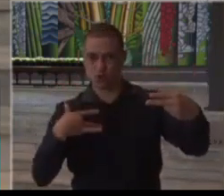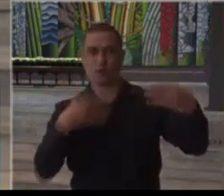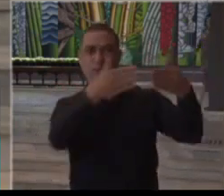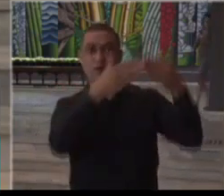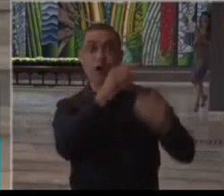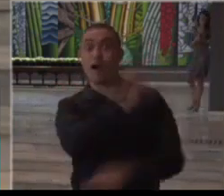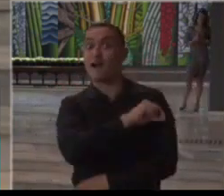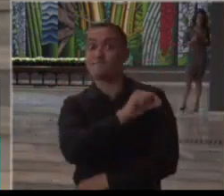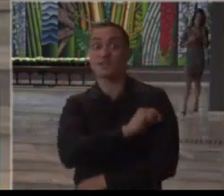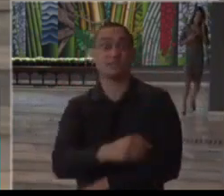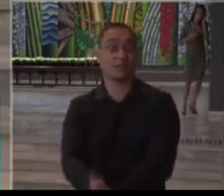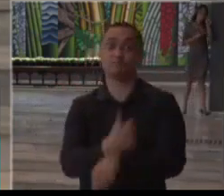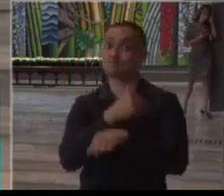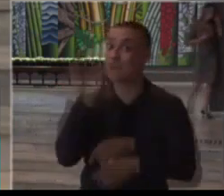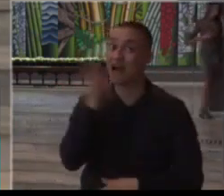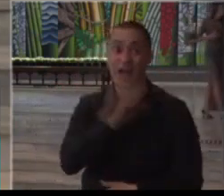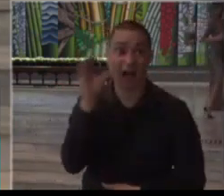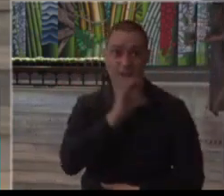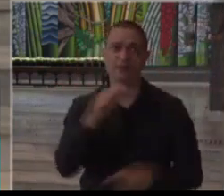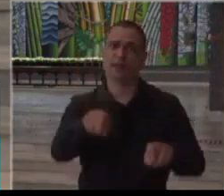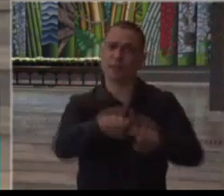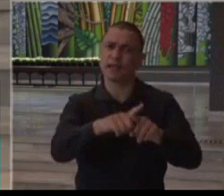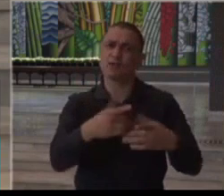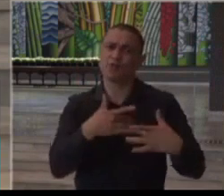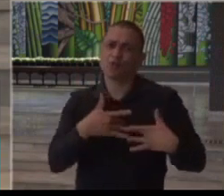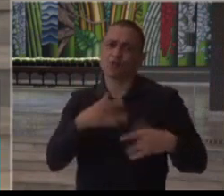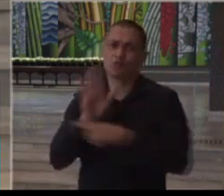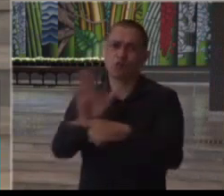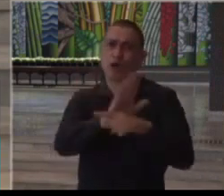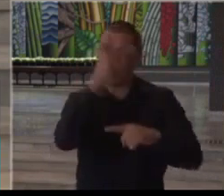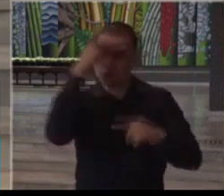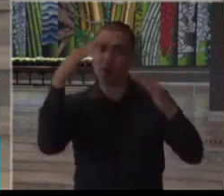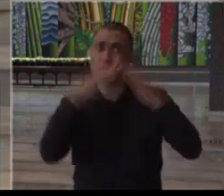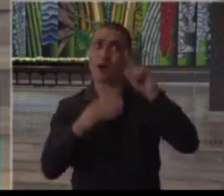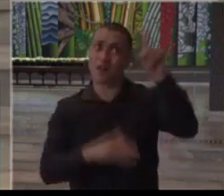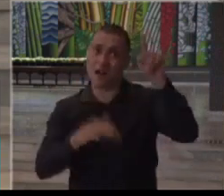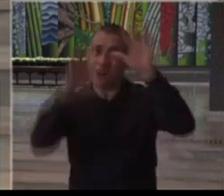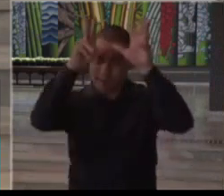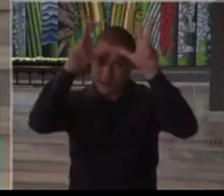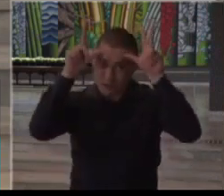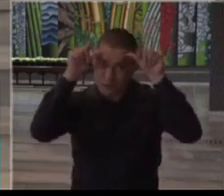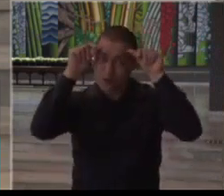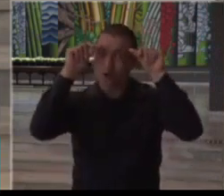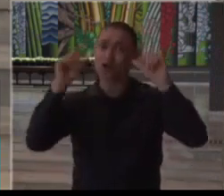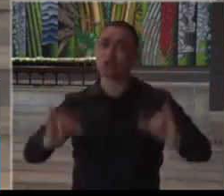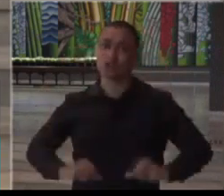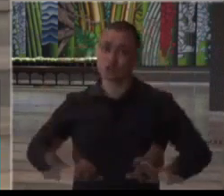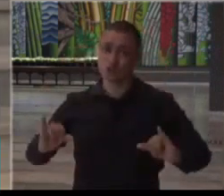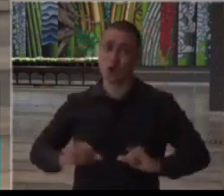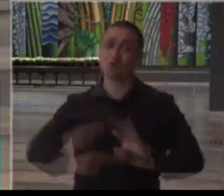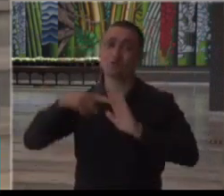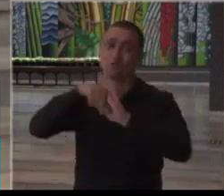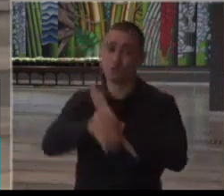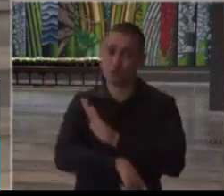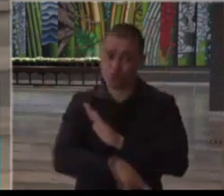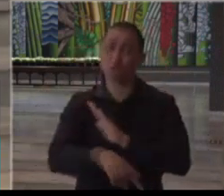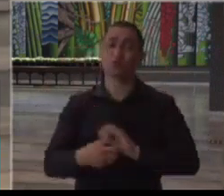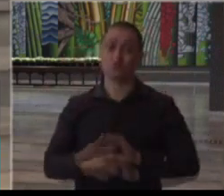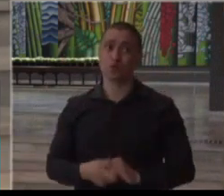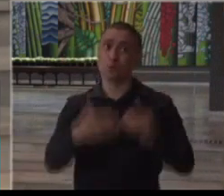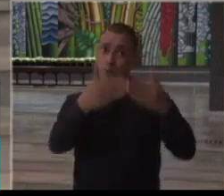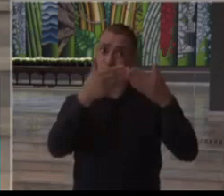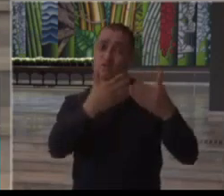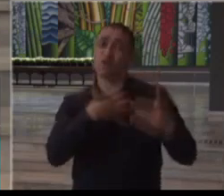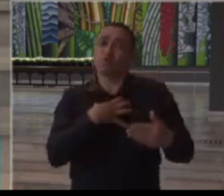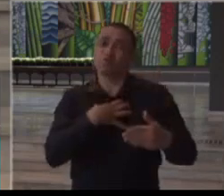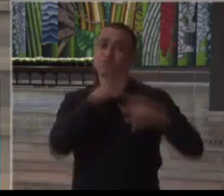Saúde, vacina já. E compaixão com os irmãos que estão no estado do Amazonas em profundo e